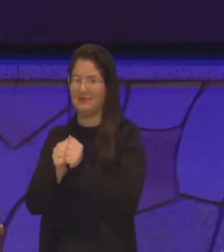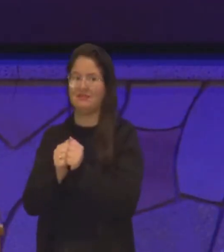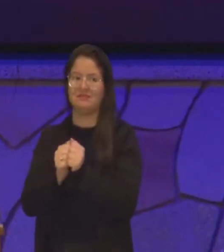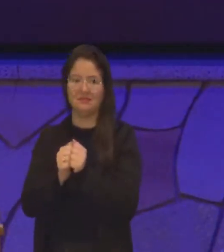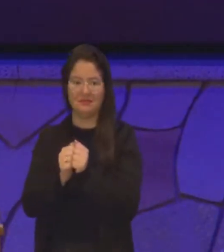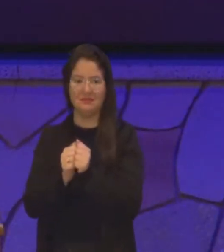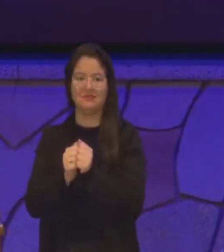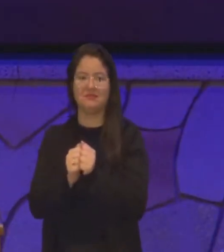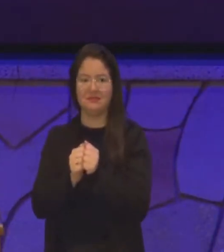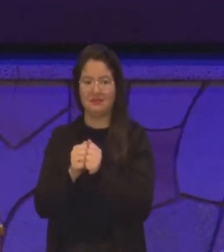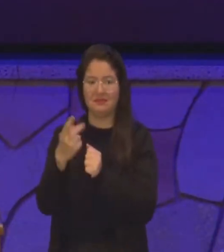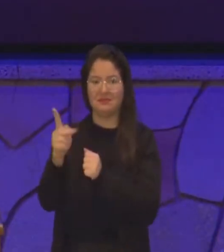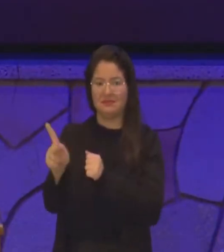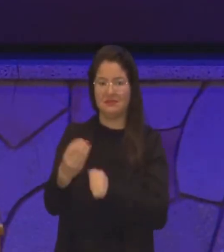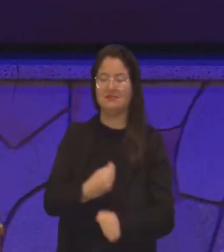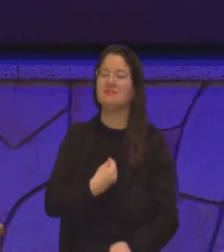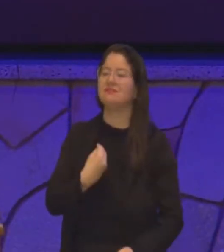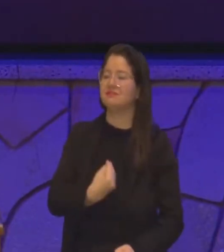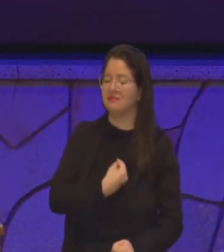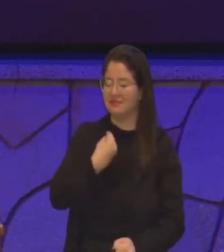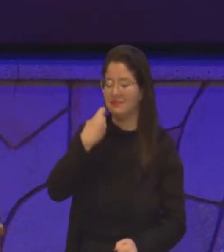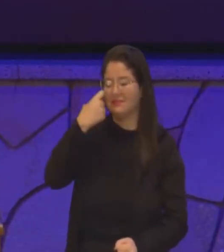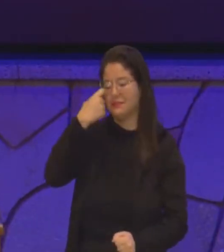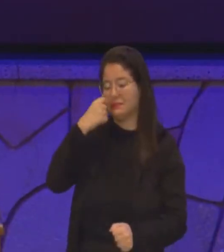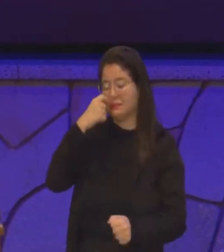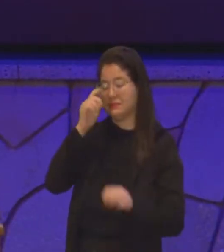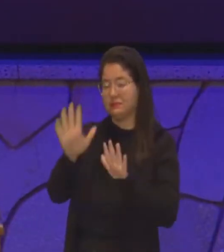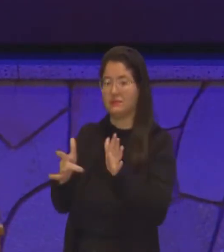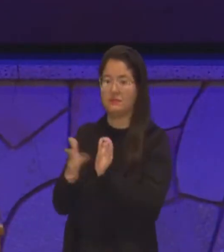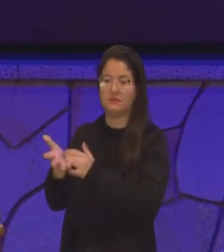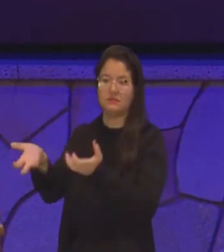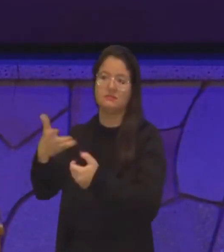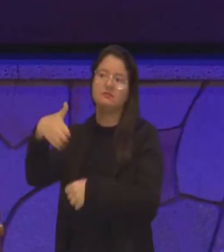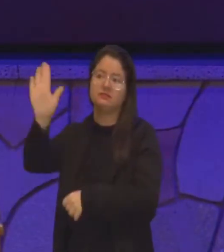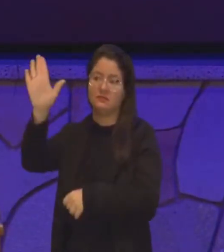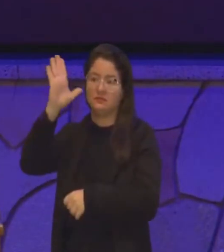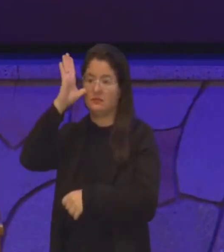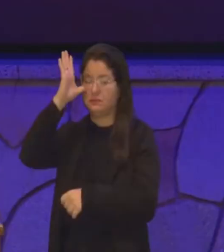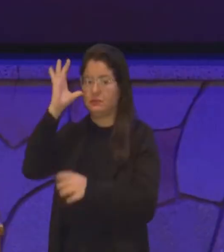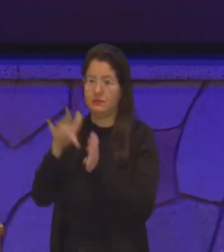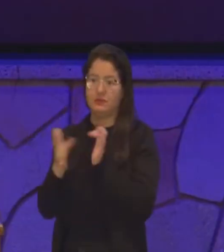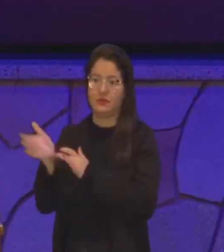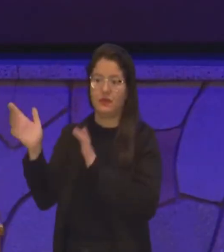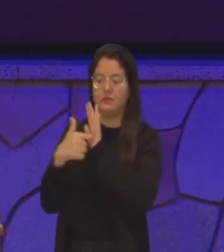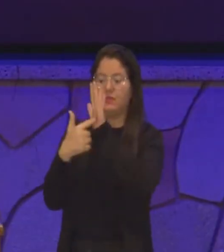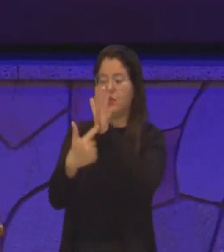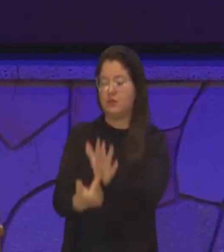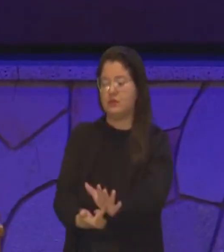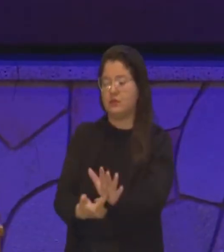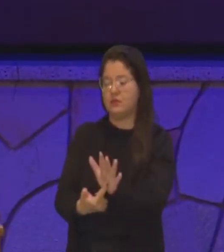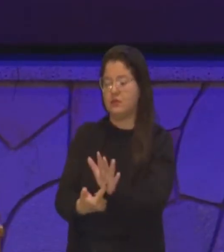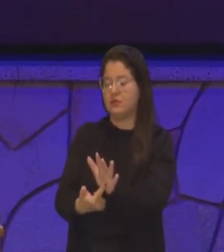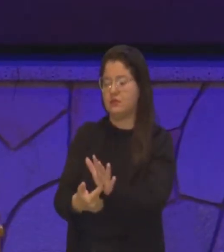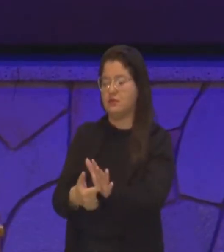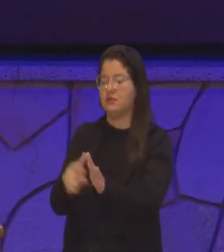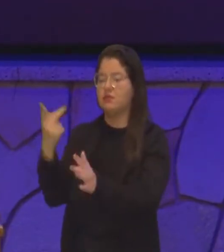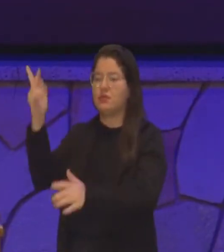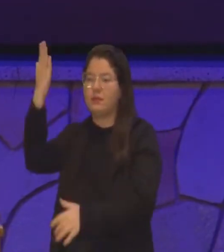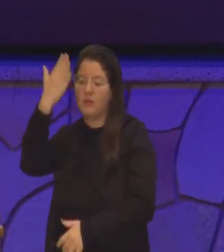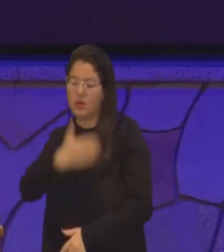Ele é presente na sua vida. Mas Ele quer mais. Ele quer revelar seus